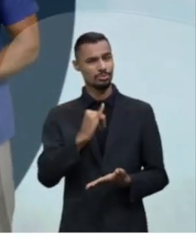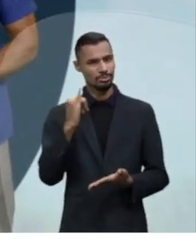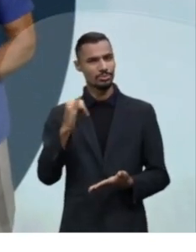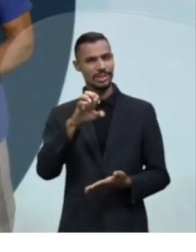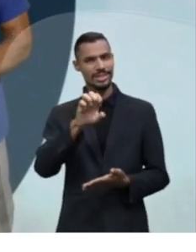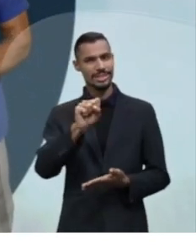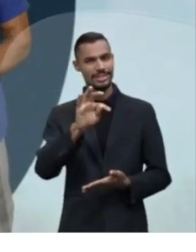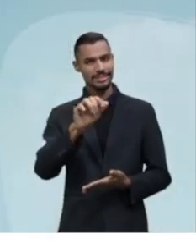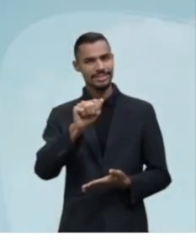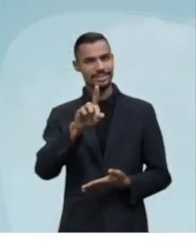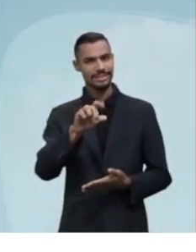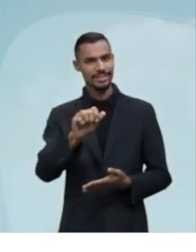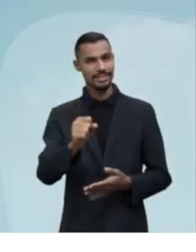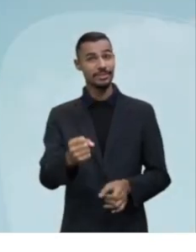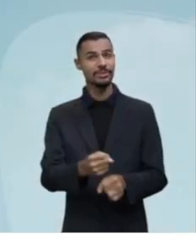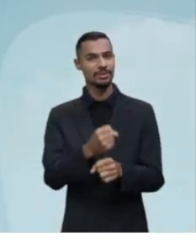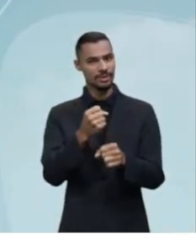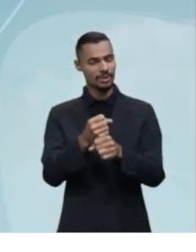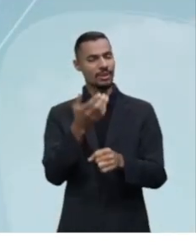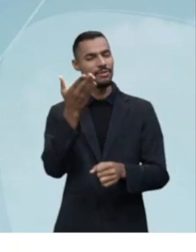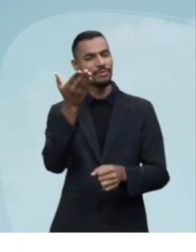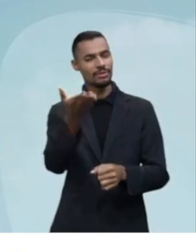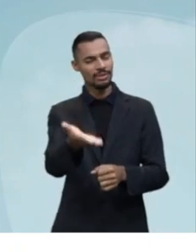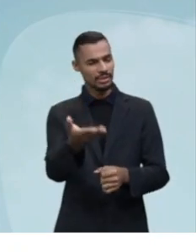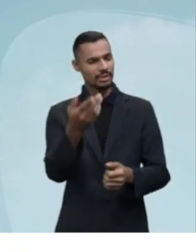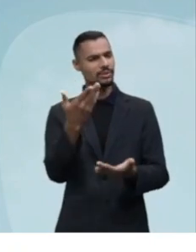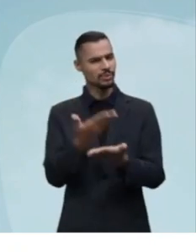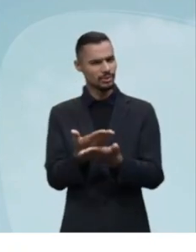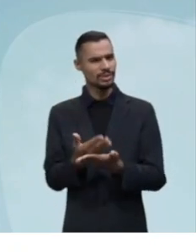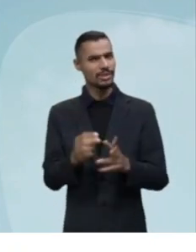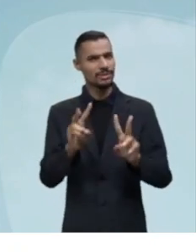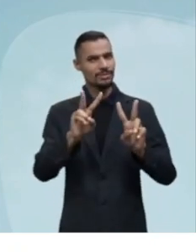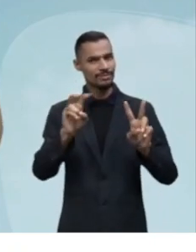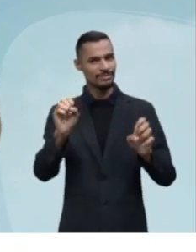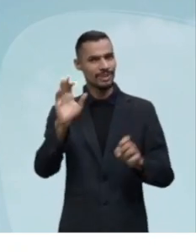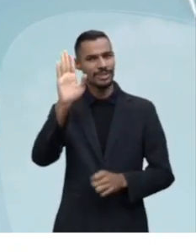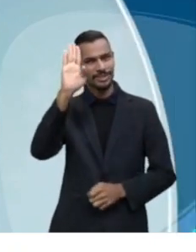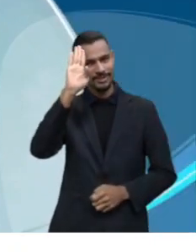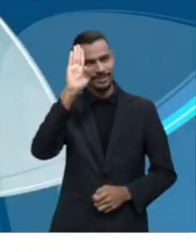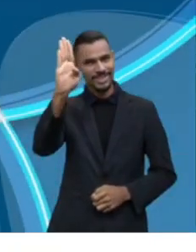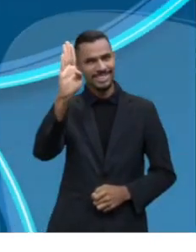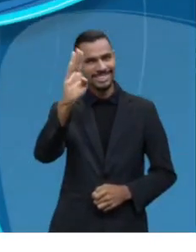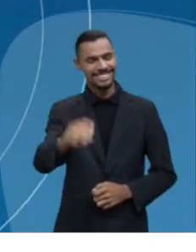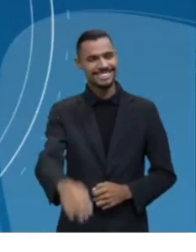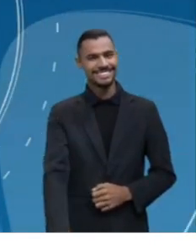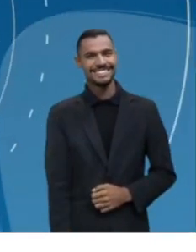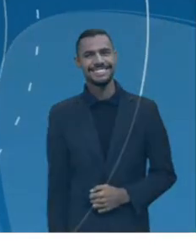estruturação de uma obra? Então continue se aprofundando nesse assunto. Até mais!